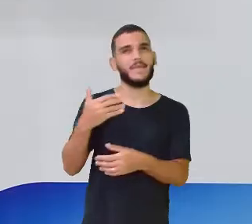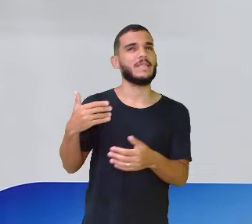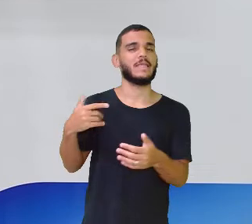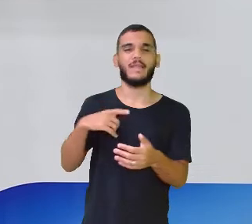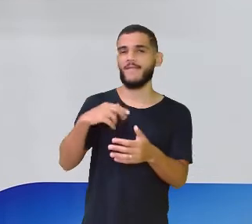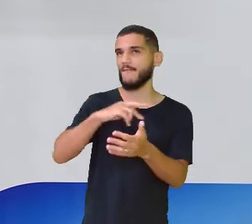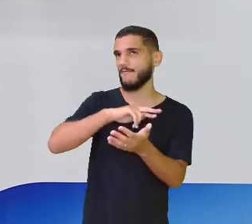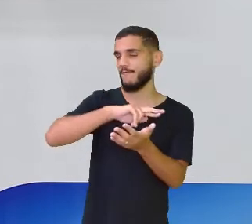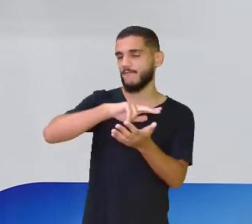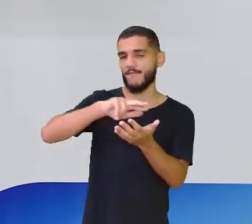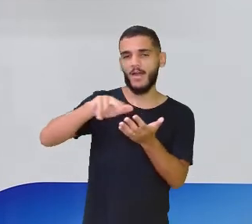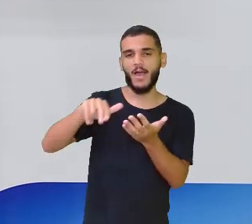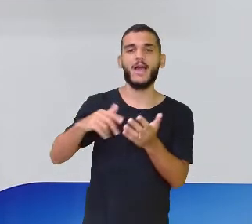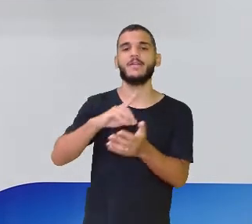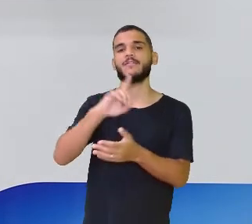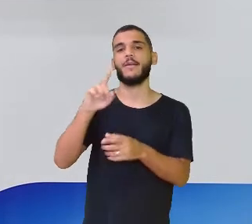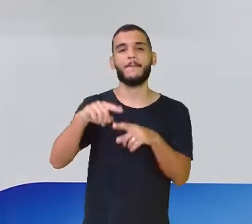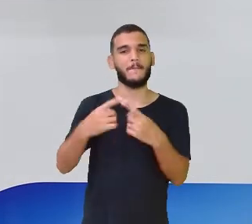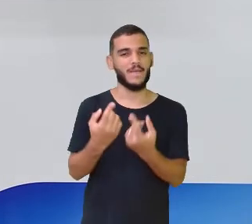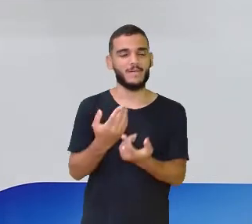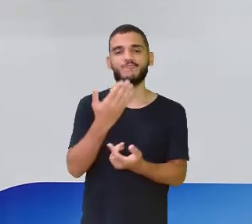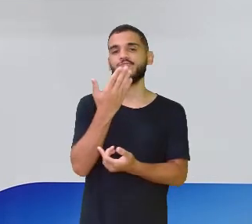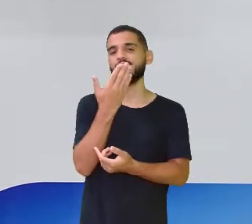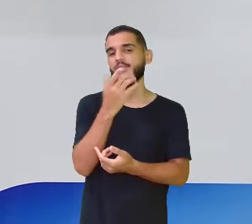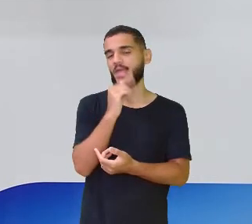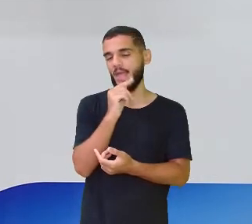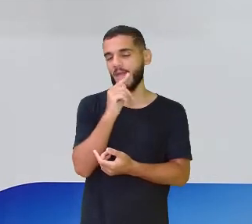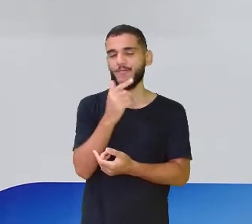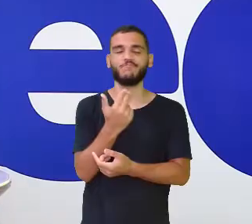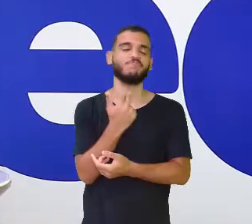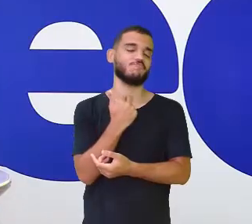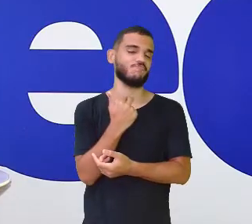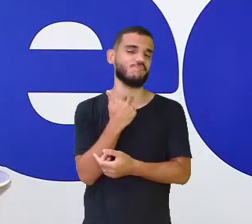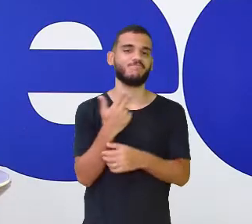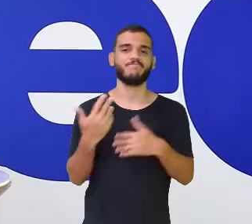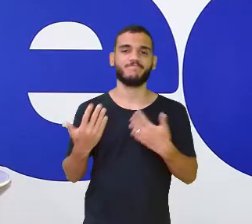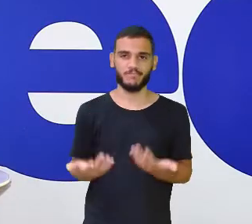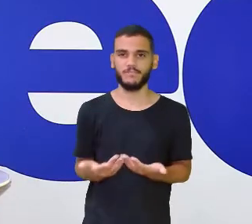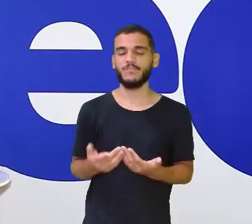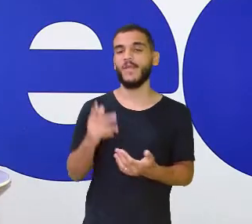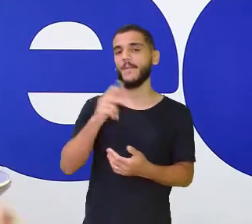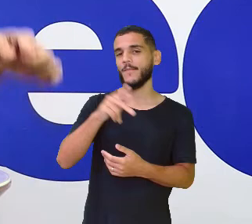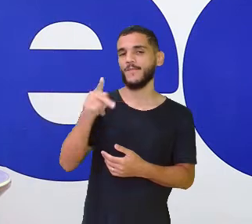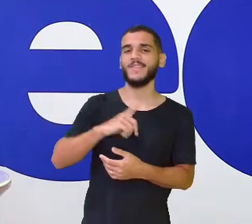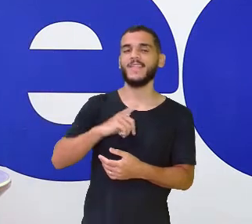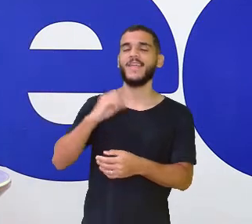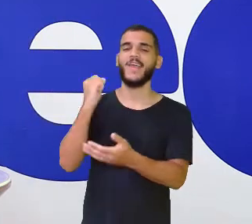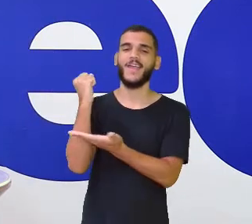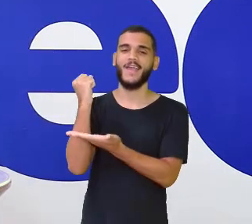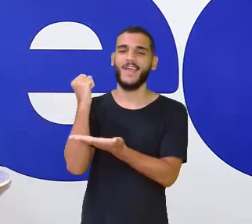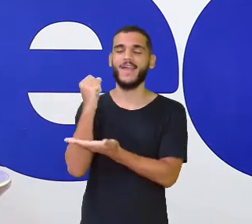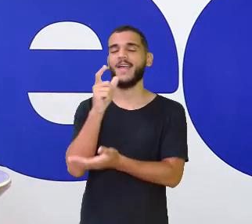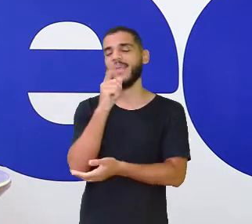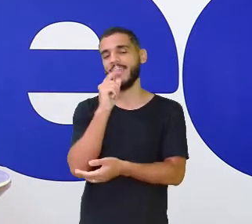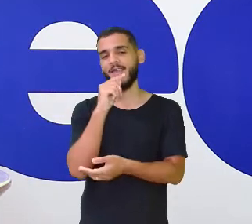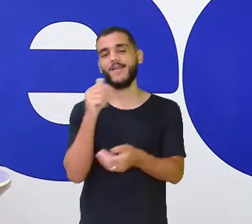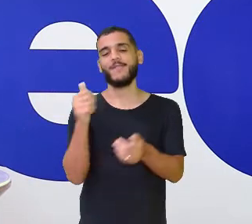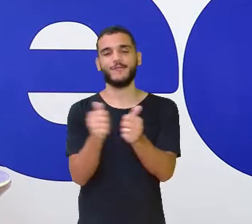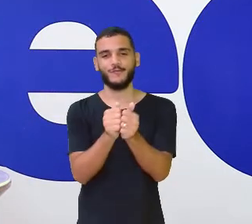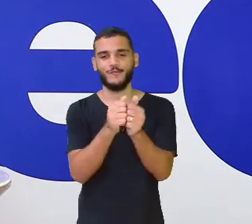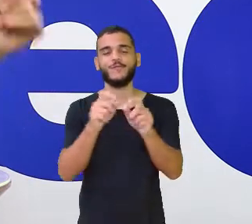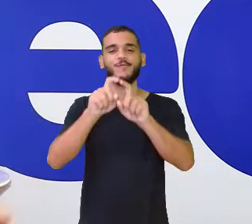ali, ó, a professora Márcia dando um exemplo mais uma vez, já está com sua garrafinha de água ali, ó, bem colocada do lado